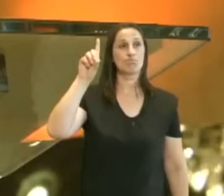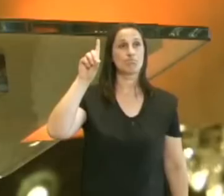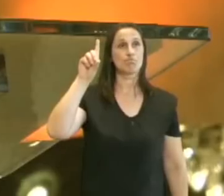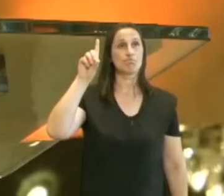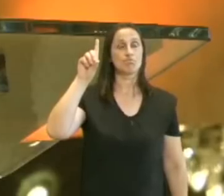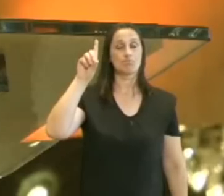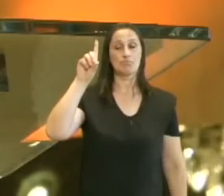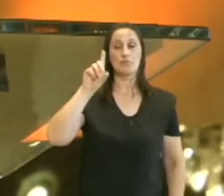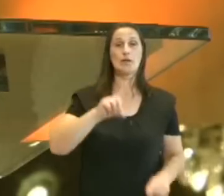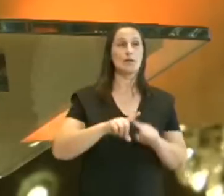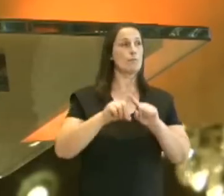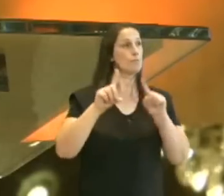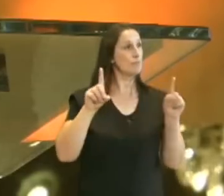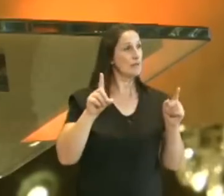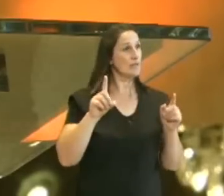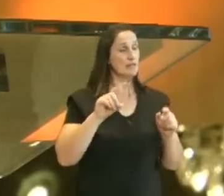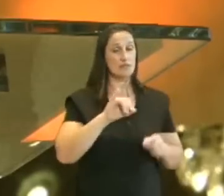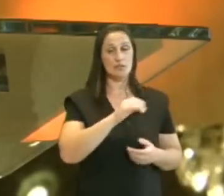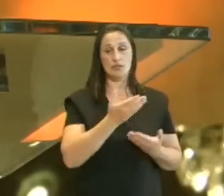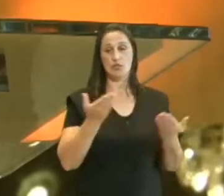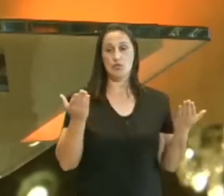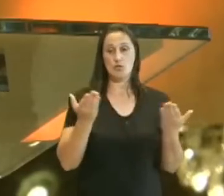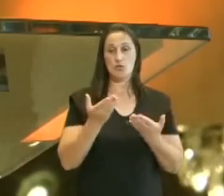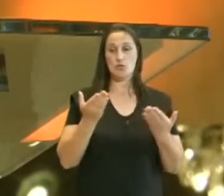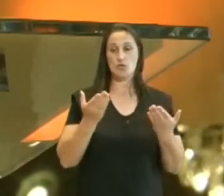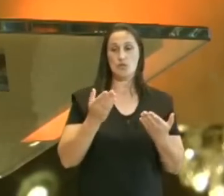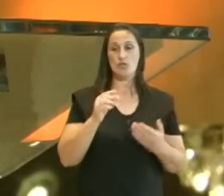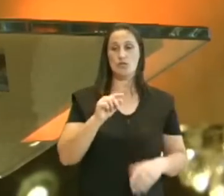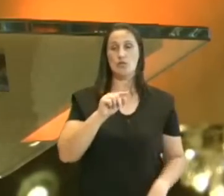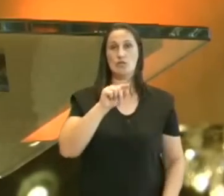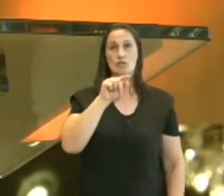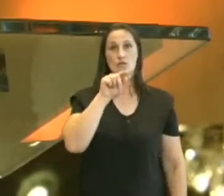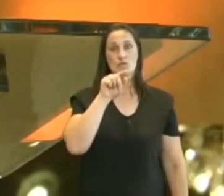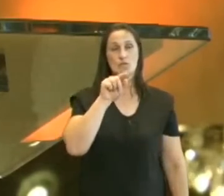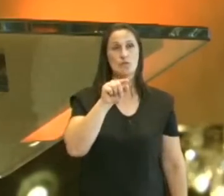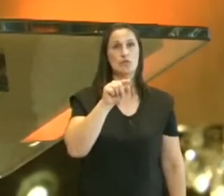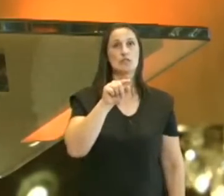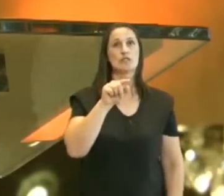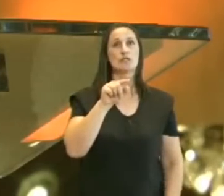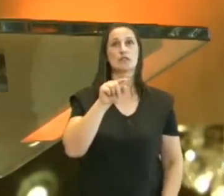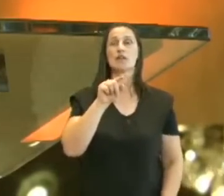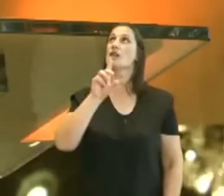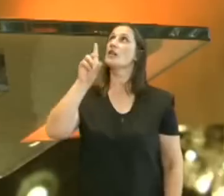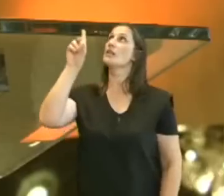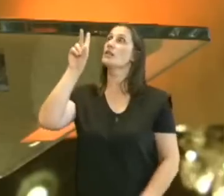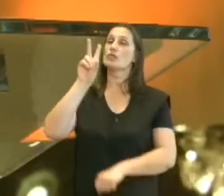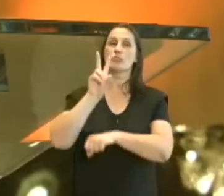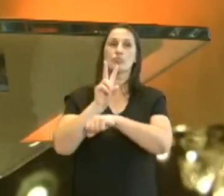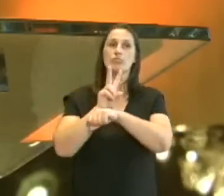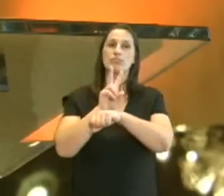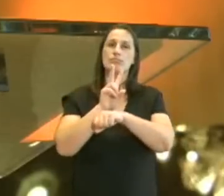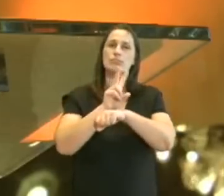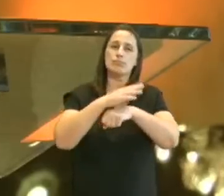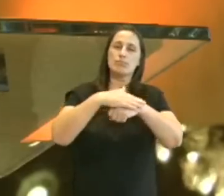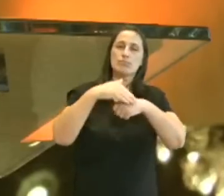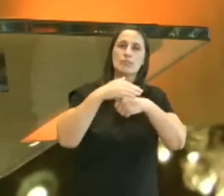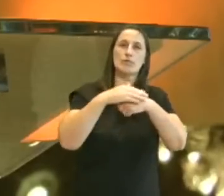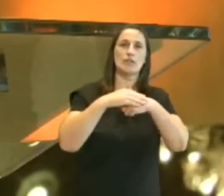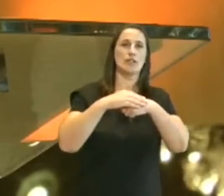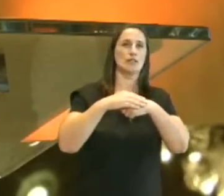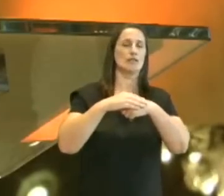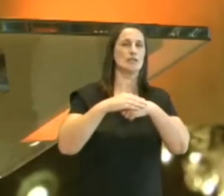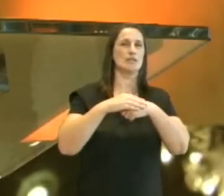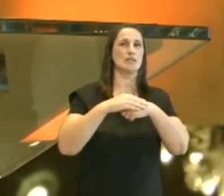Mas se hoje você está sendo tratado, então não permaneça nas suas